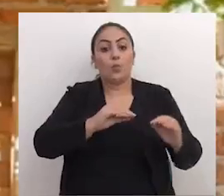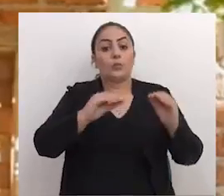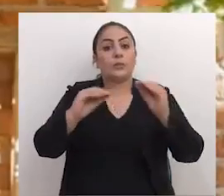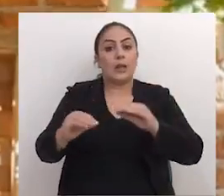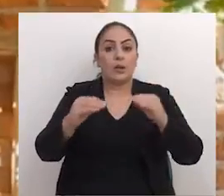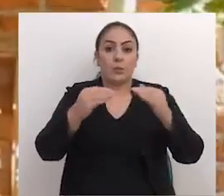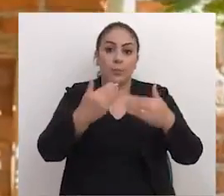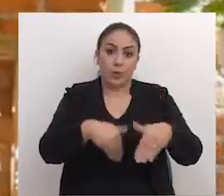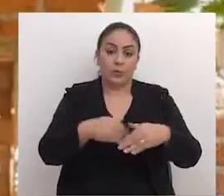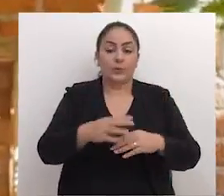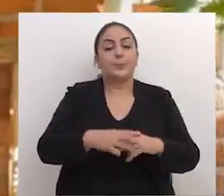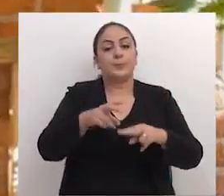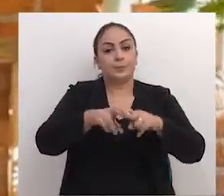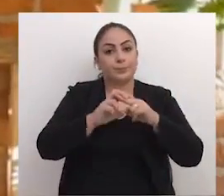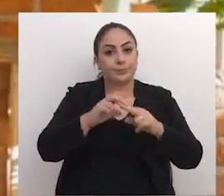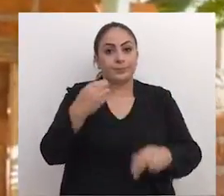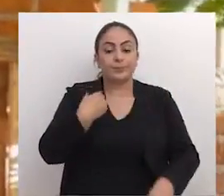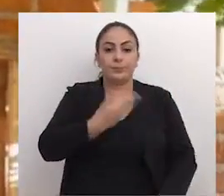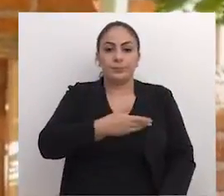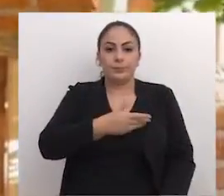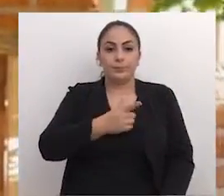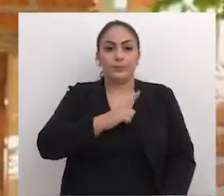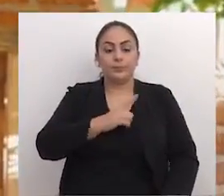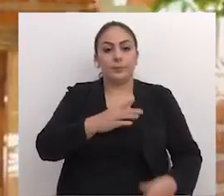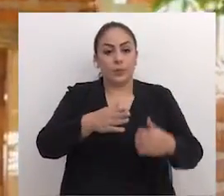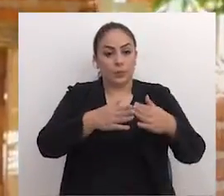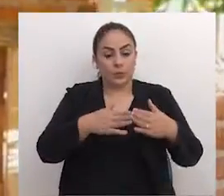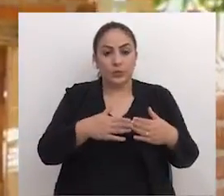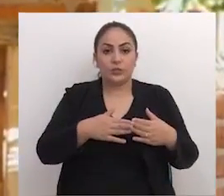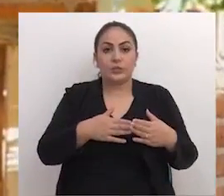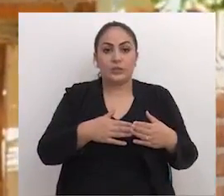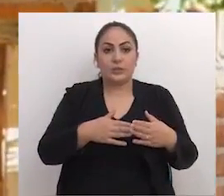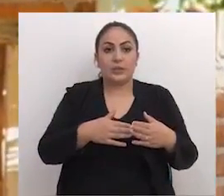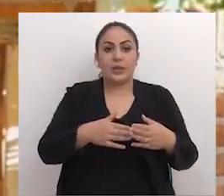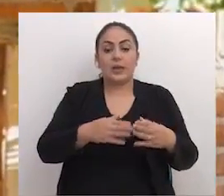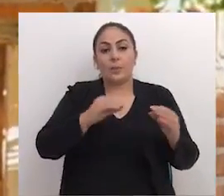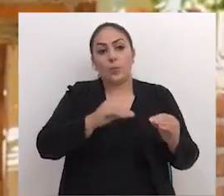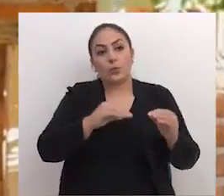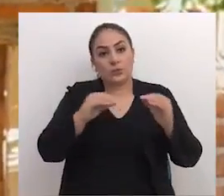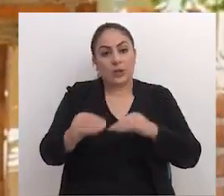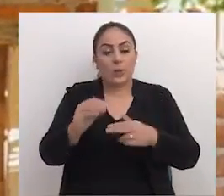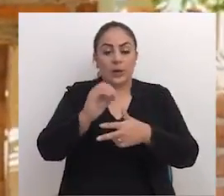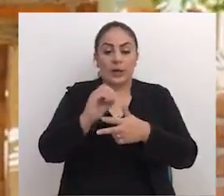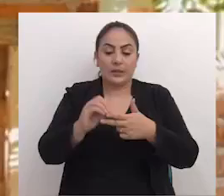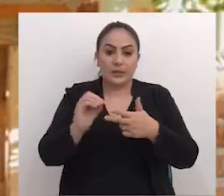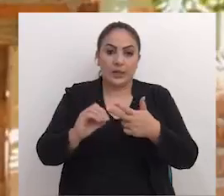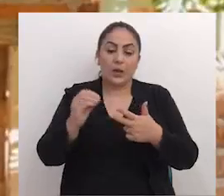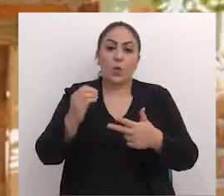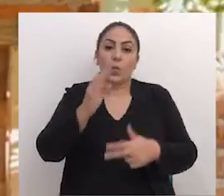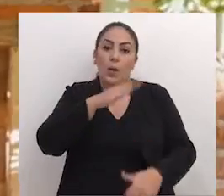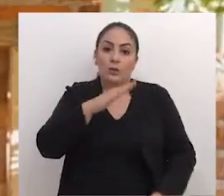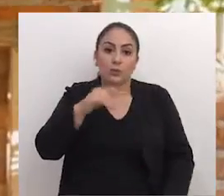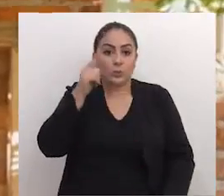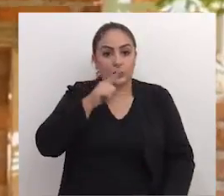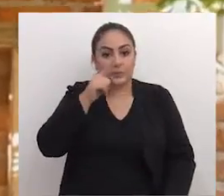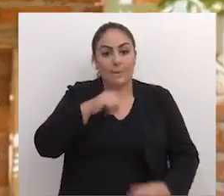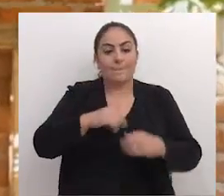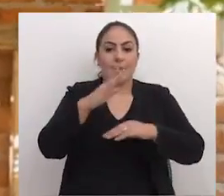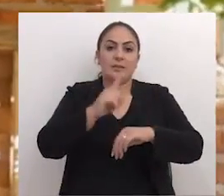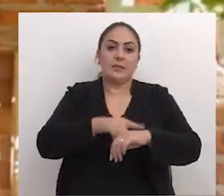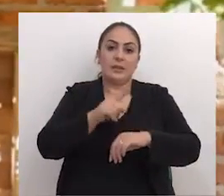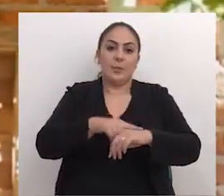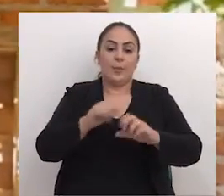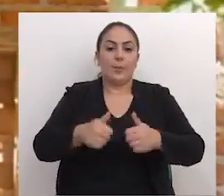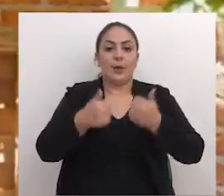sua prova. Nesse sentido, nós estamos defendendo o adiamento do Enem para que os alunos possam ter mais tempo